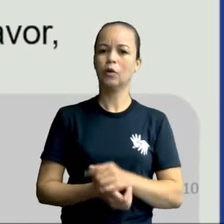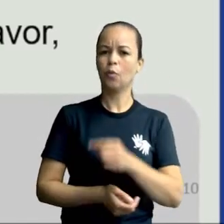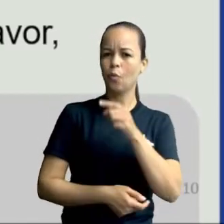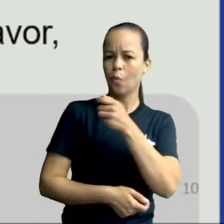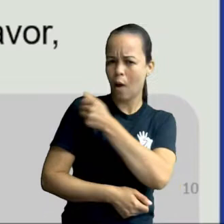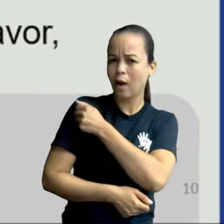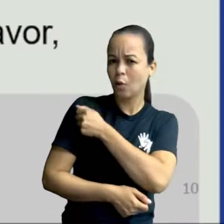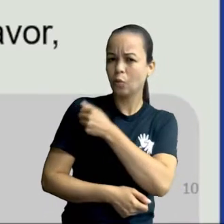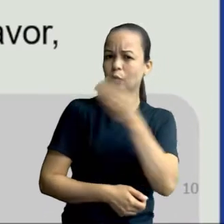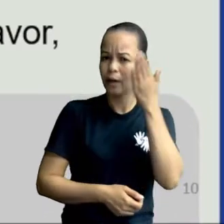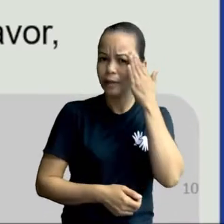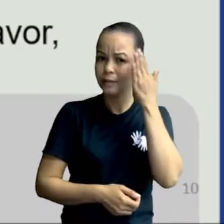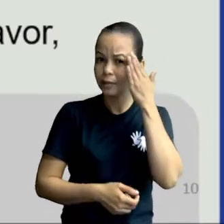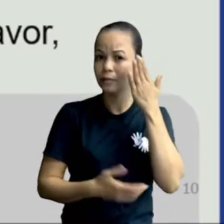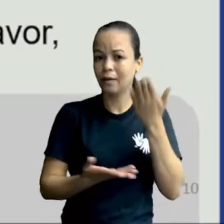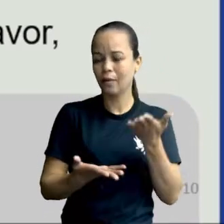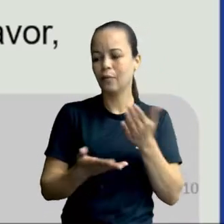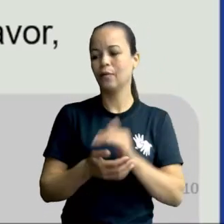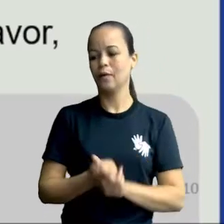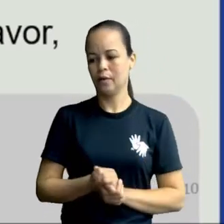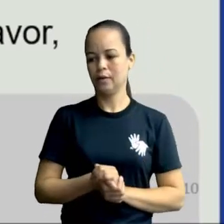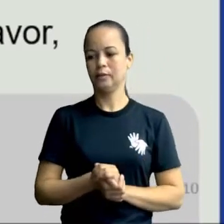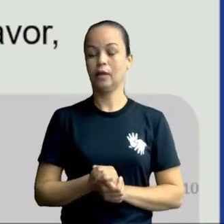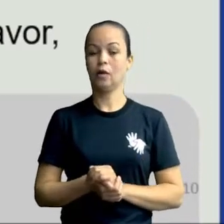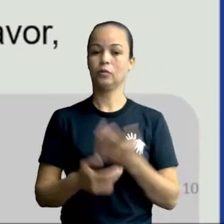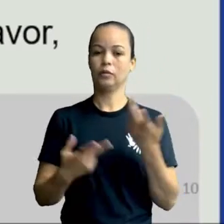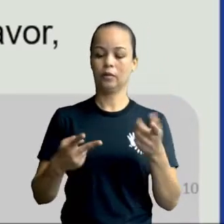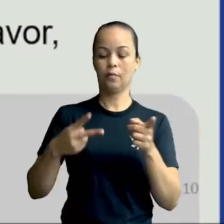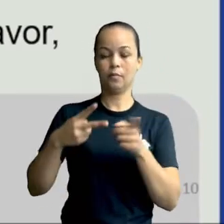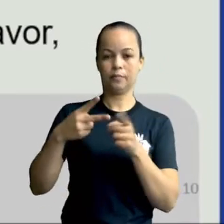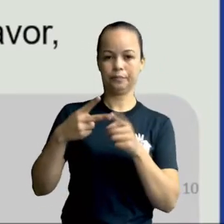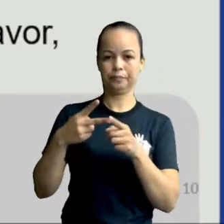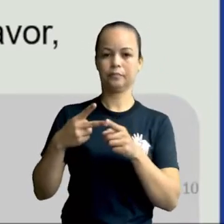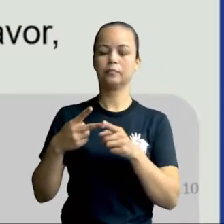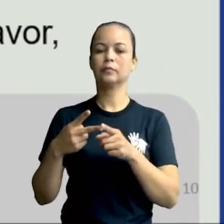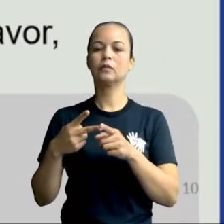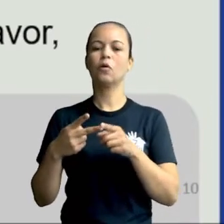aquele aluno entendeu. Depois, temos o modo